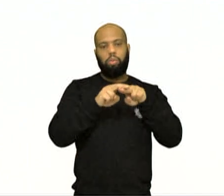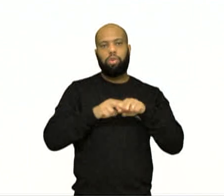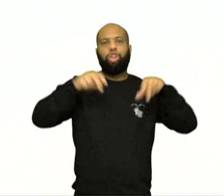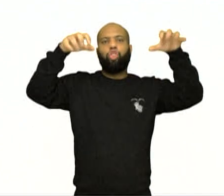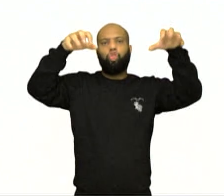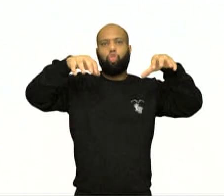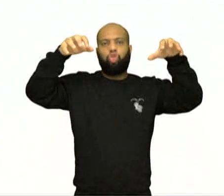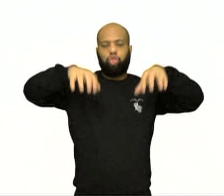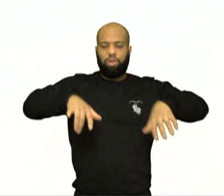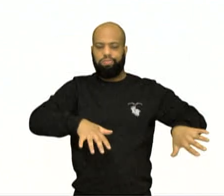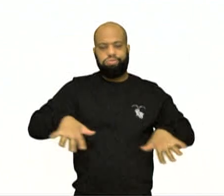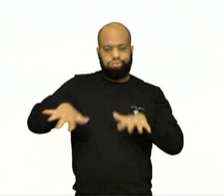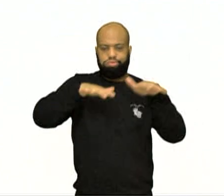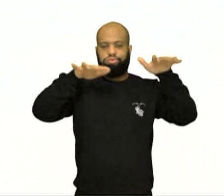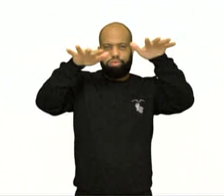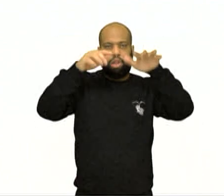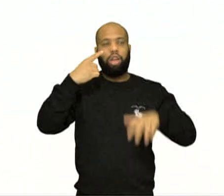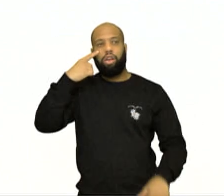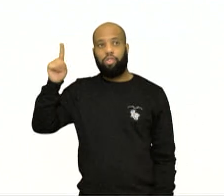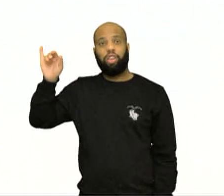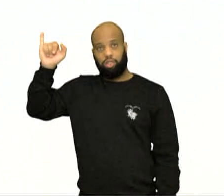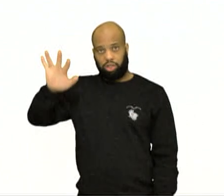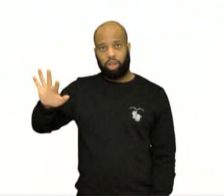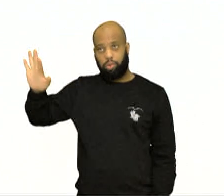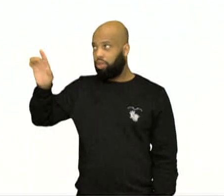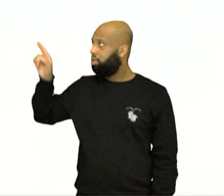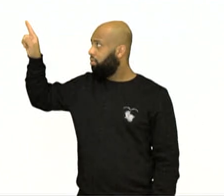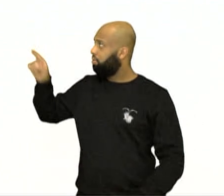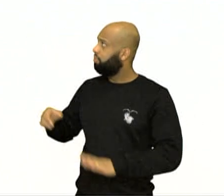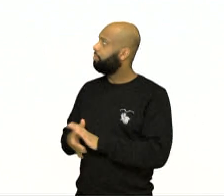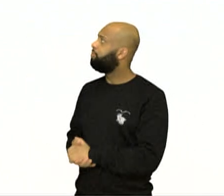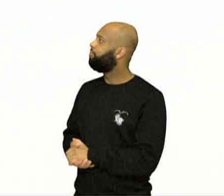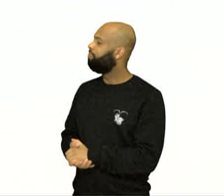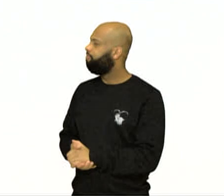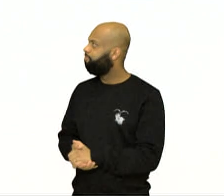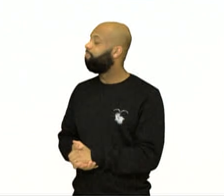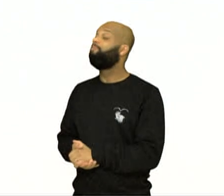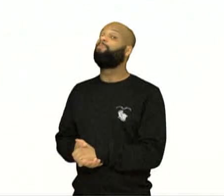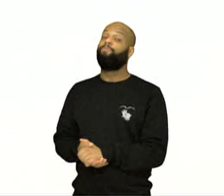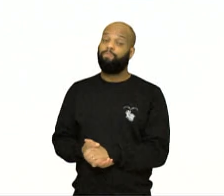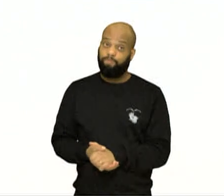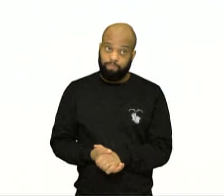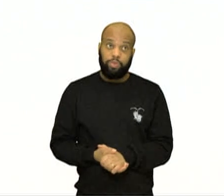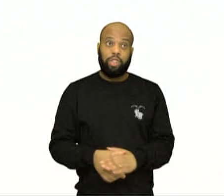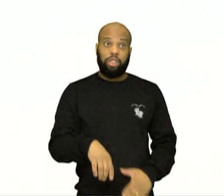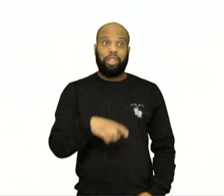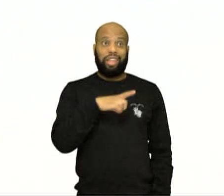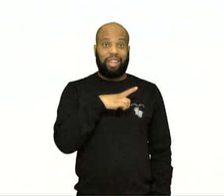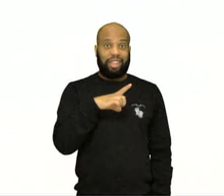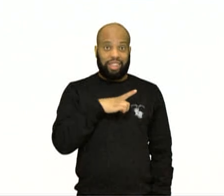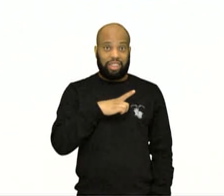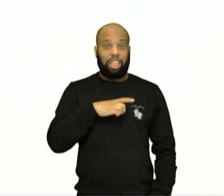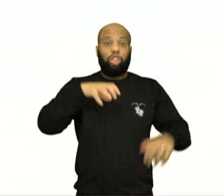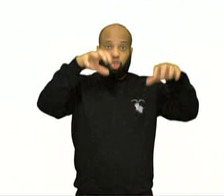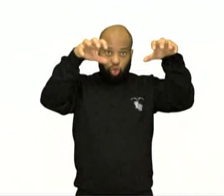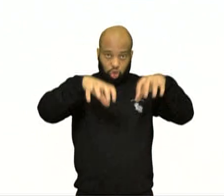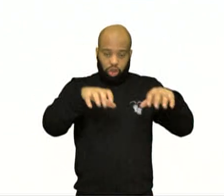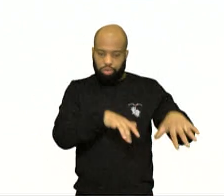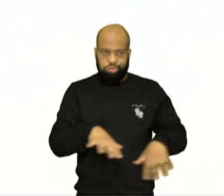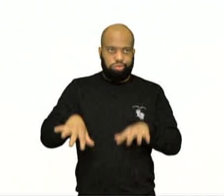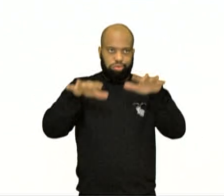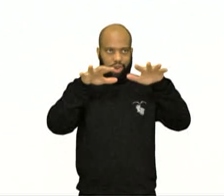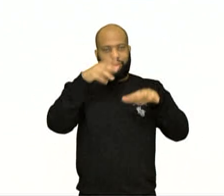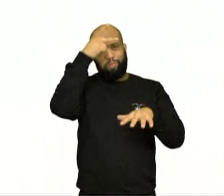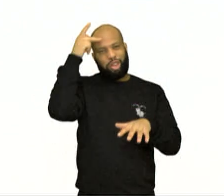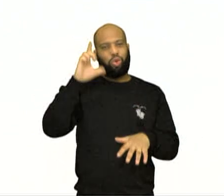grandes cidades. A imagem já traz isso para nós, né? O abandono ali de lares que são inundados, muitas casas são